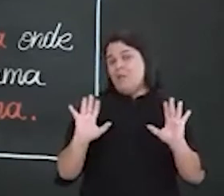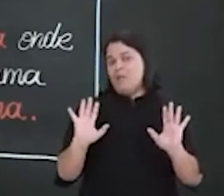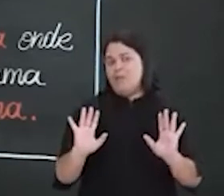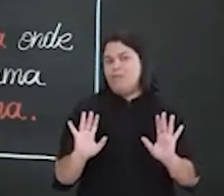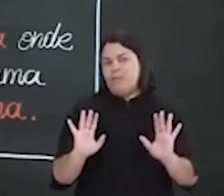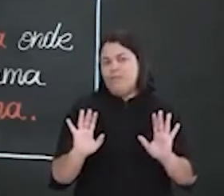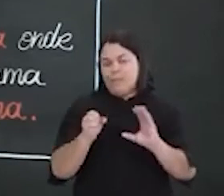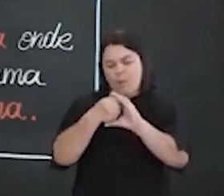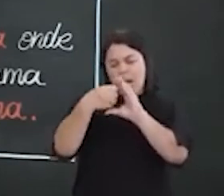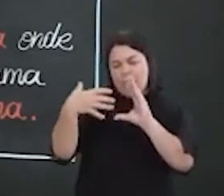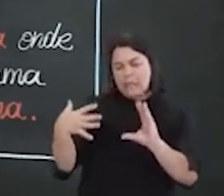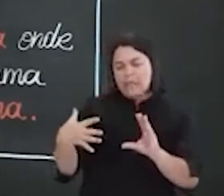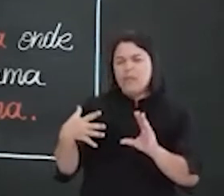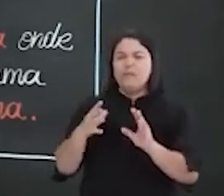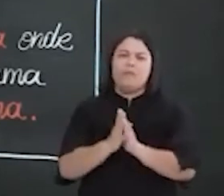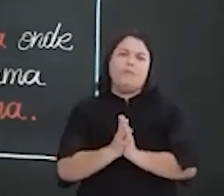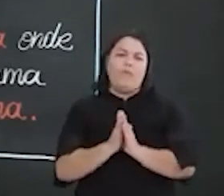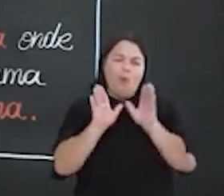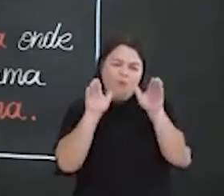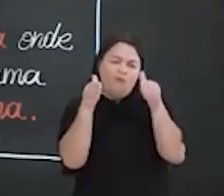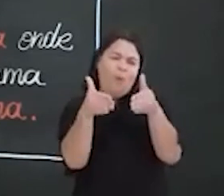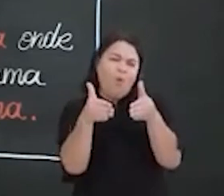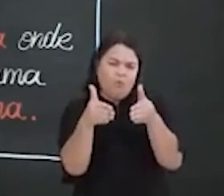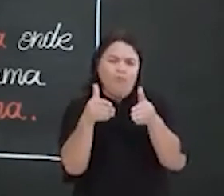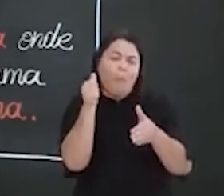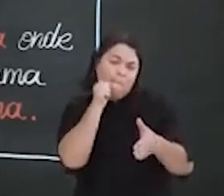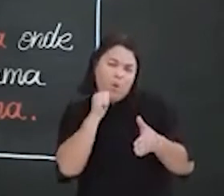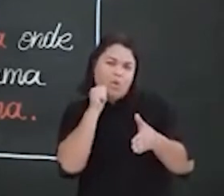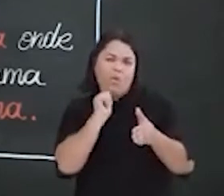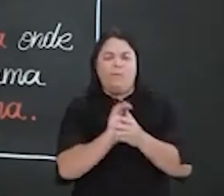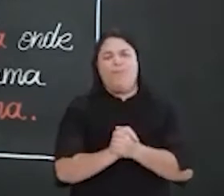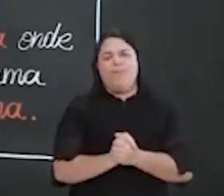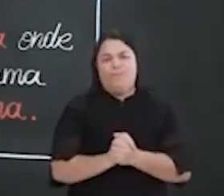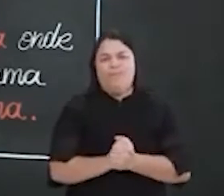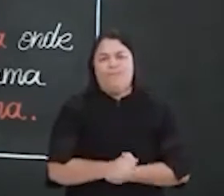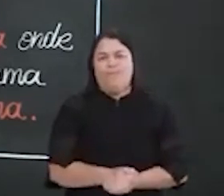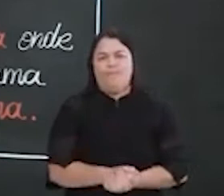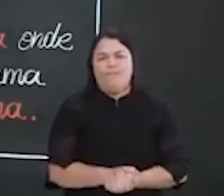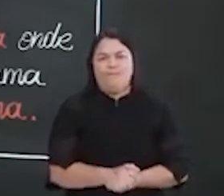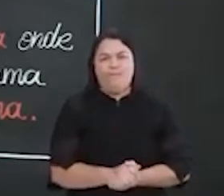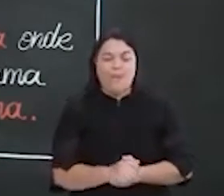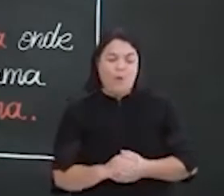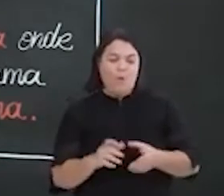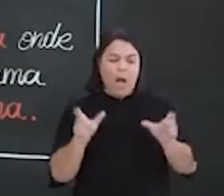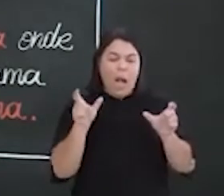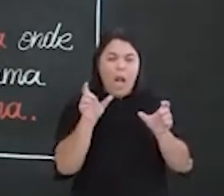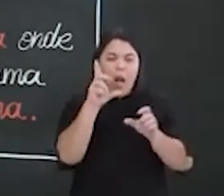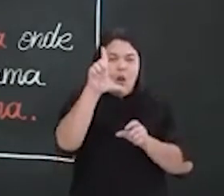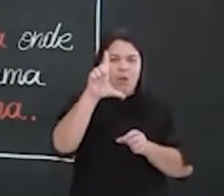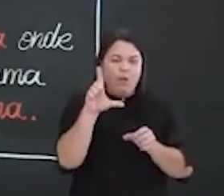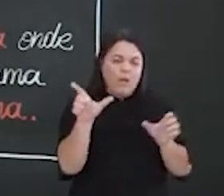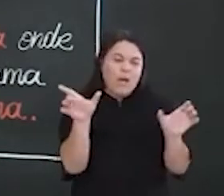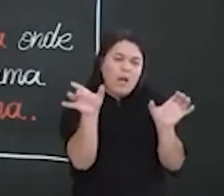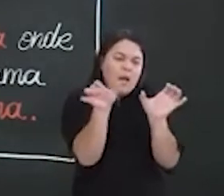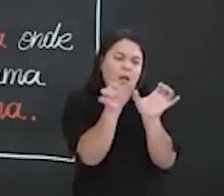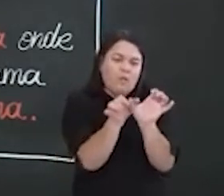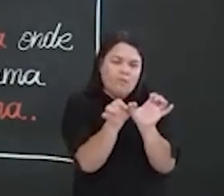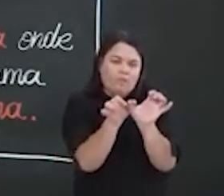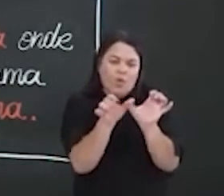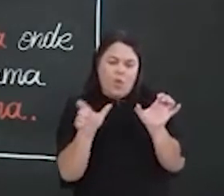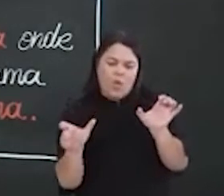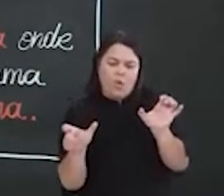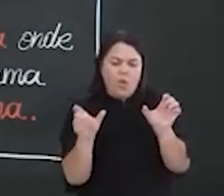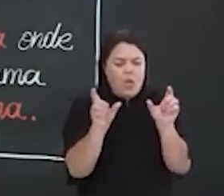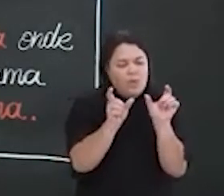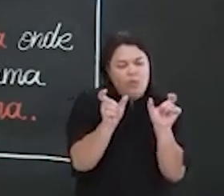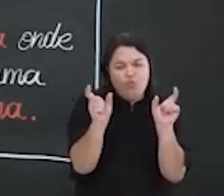característica desse programa, por isso que essa locução adjetiva, ela tem a mesma função do adjetivo, que é caracterizar.